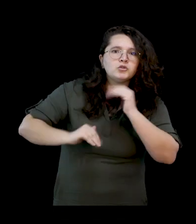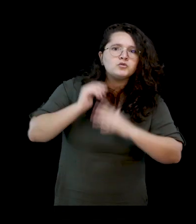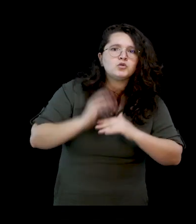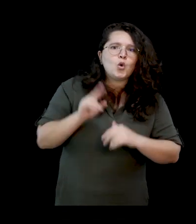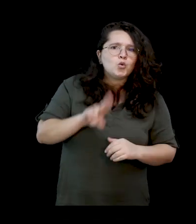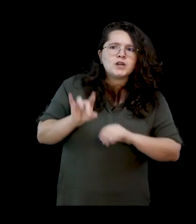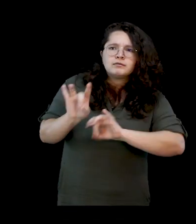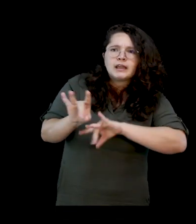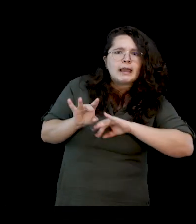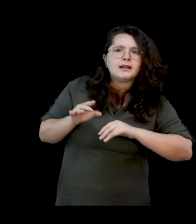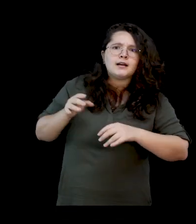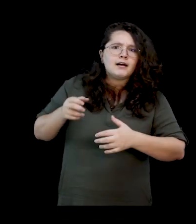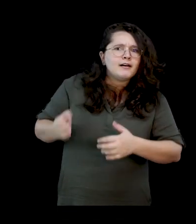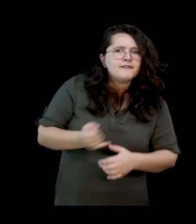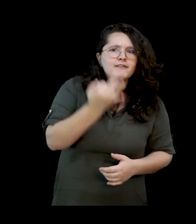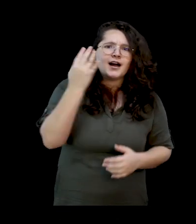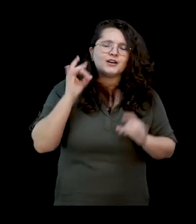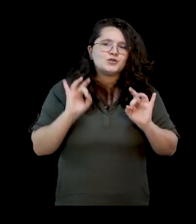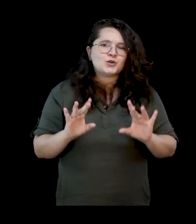tecnocrática, porque daí